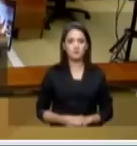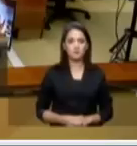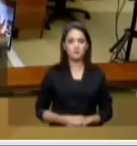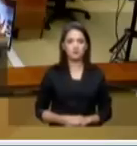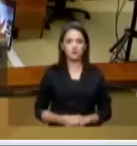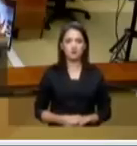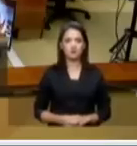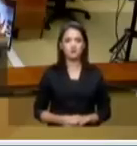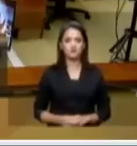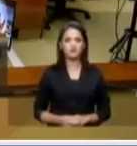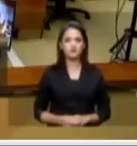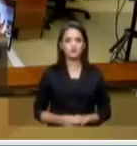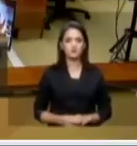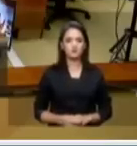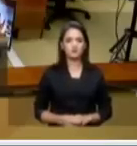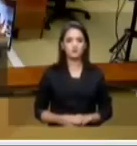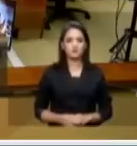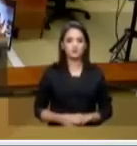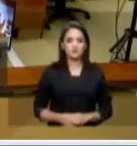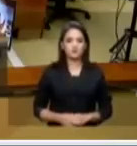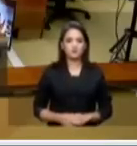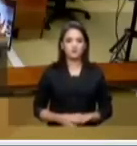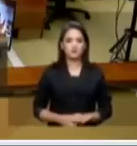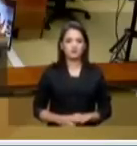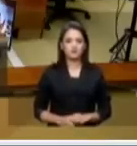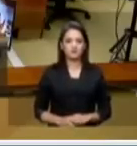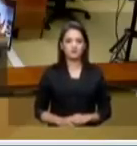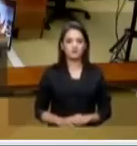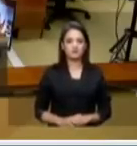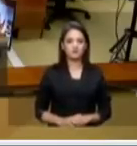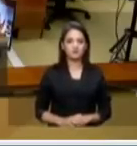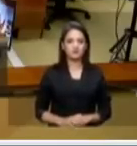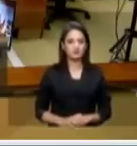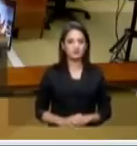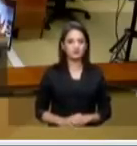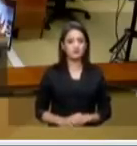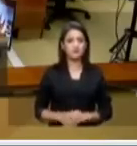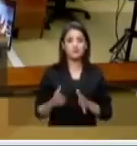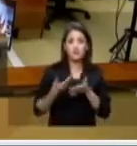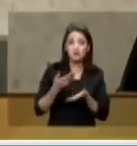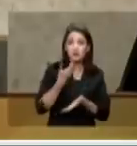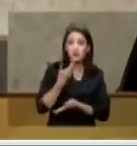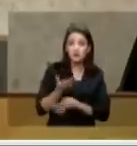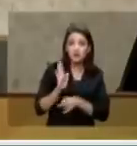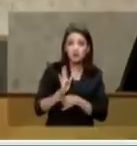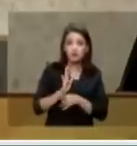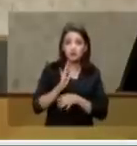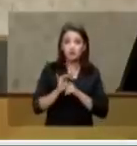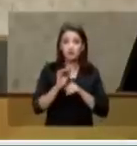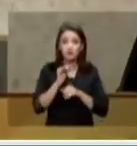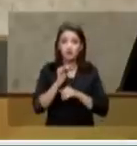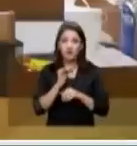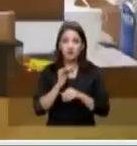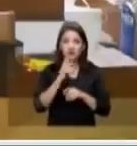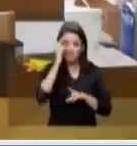passar pela polarização agora STF Presidente da República isso existe isso vai democracia então é um